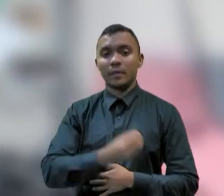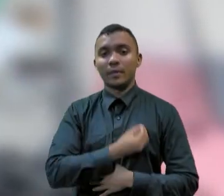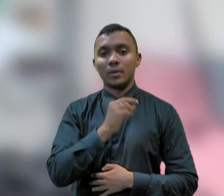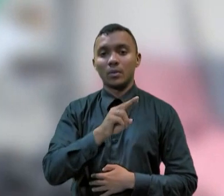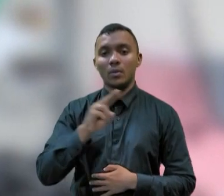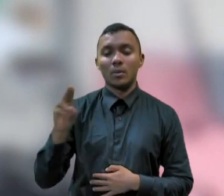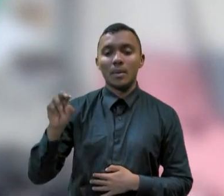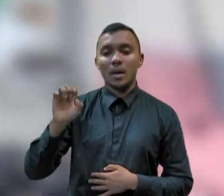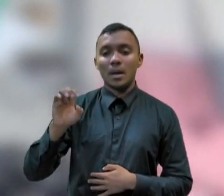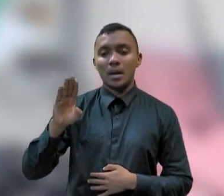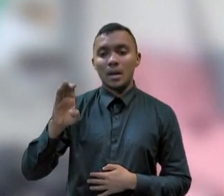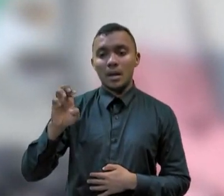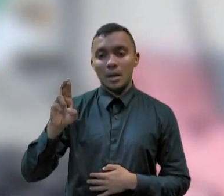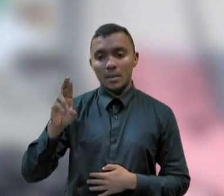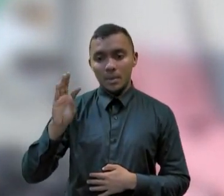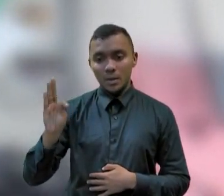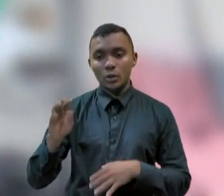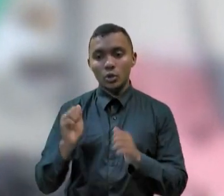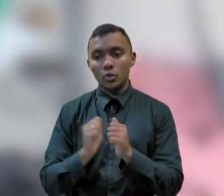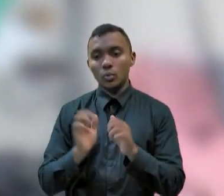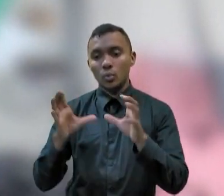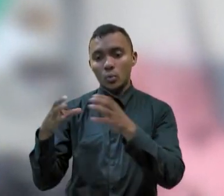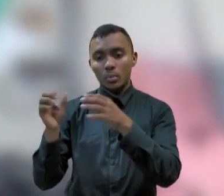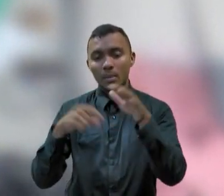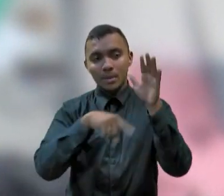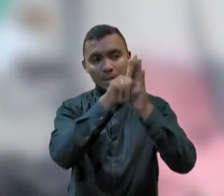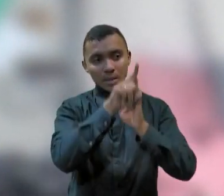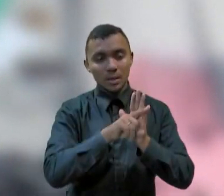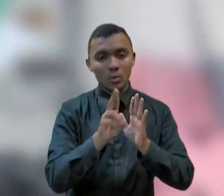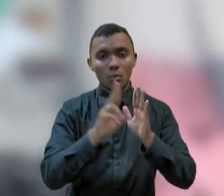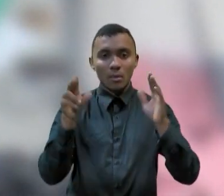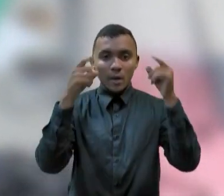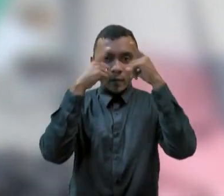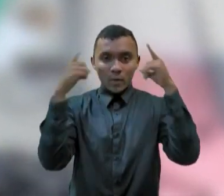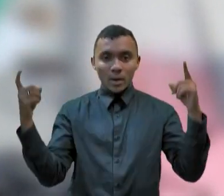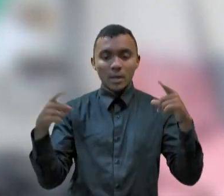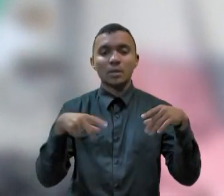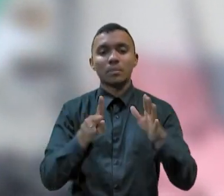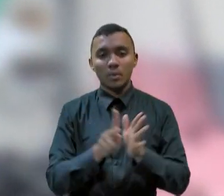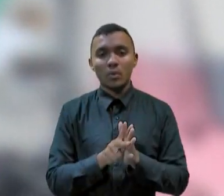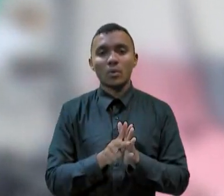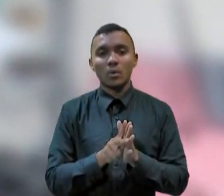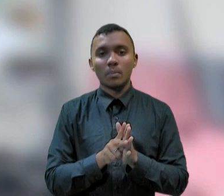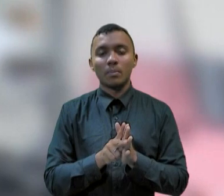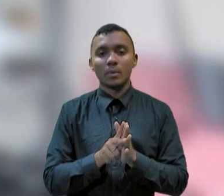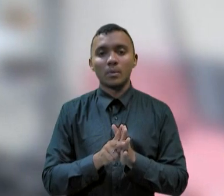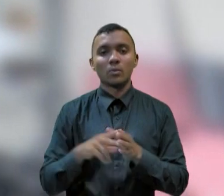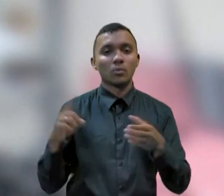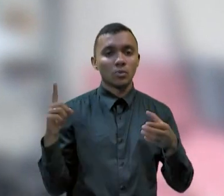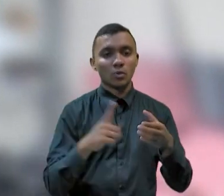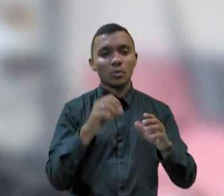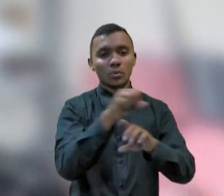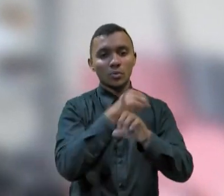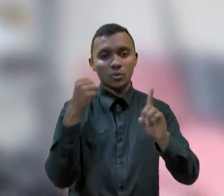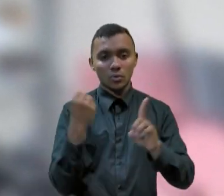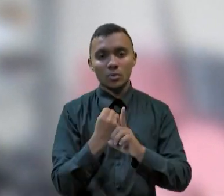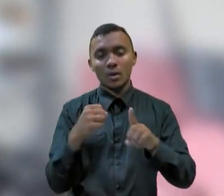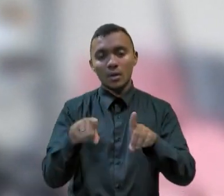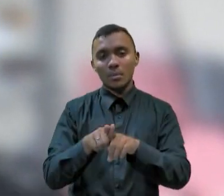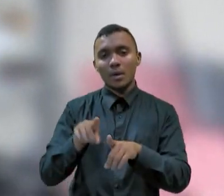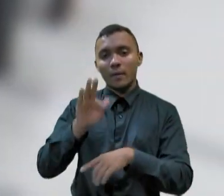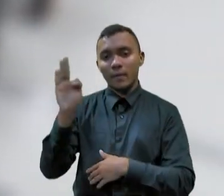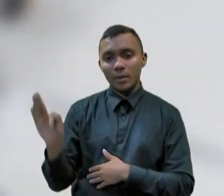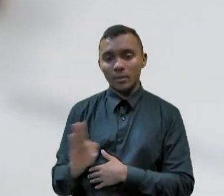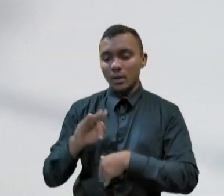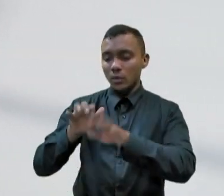em cooperação com o Grupo de Pesquisa Violência, Exclusão Social e Subjetivação da Universidade Federal do